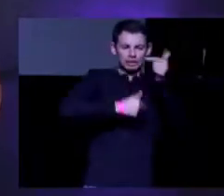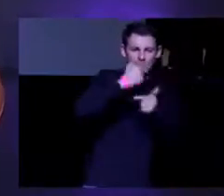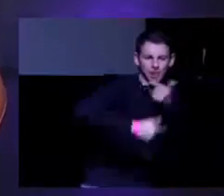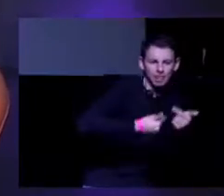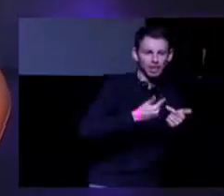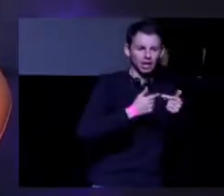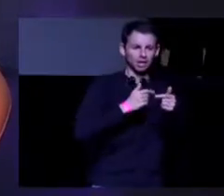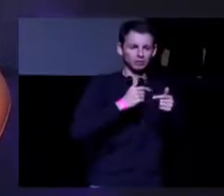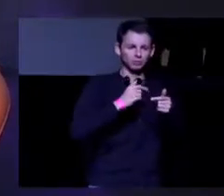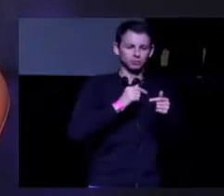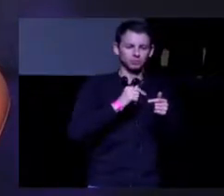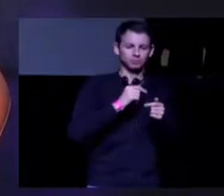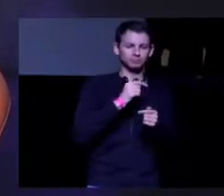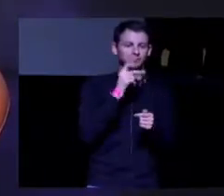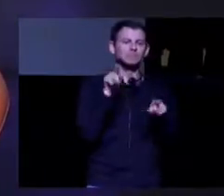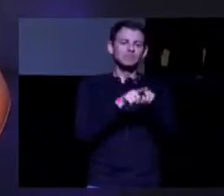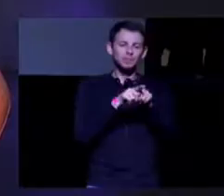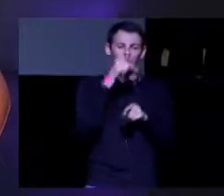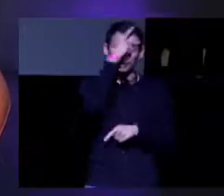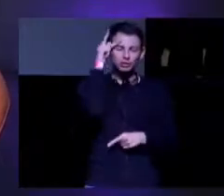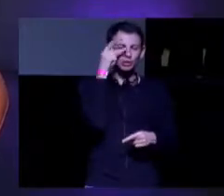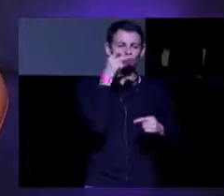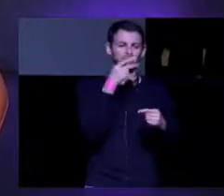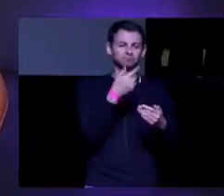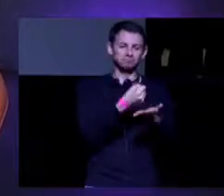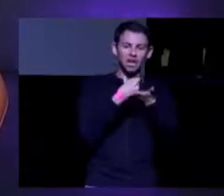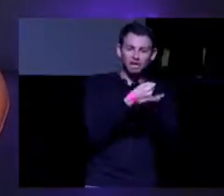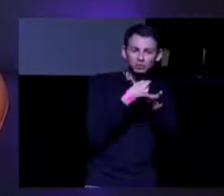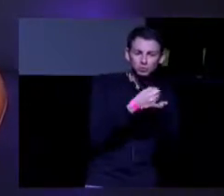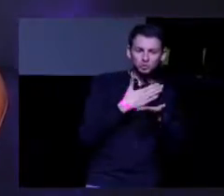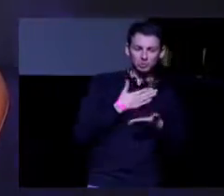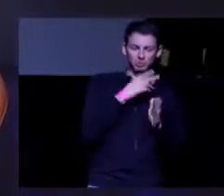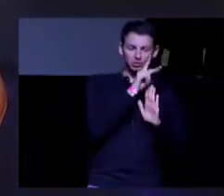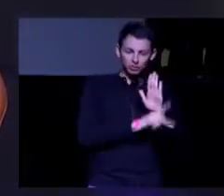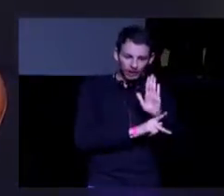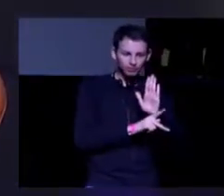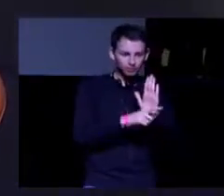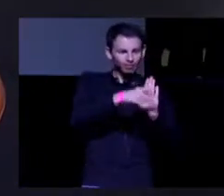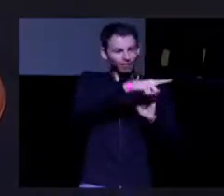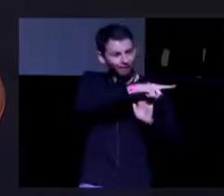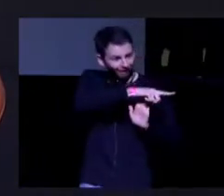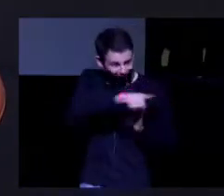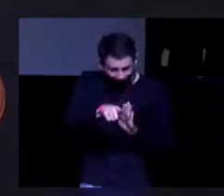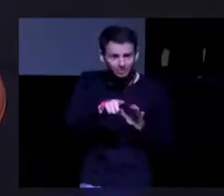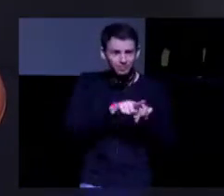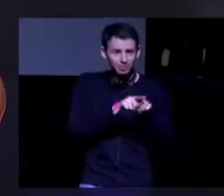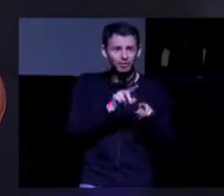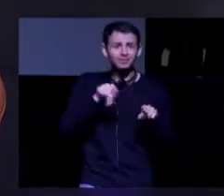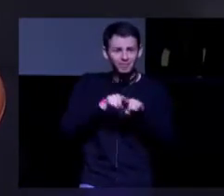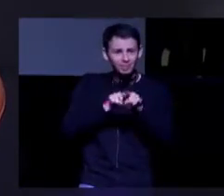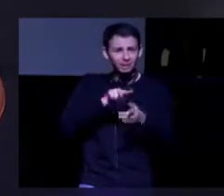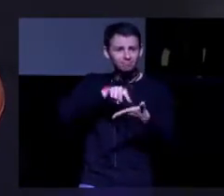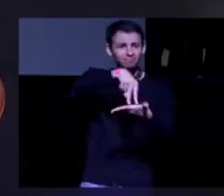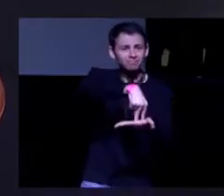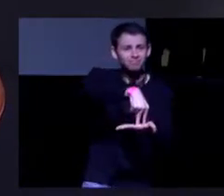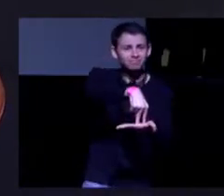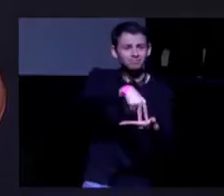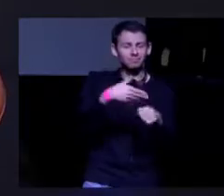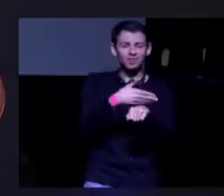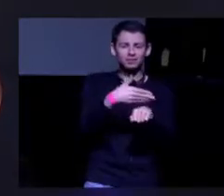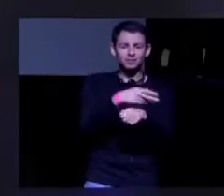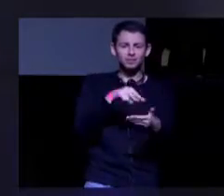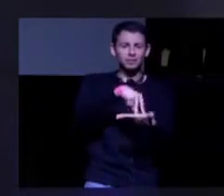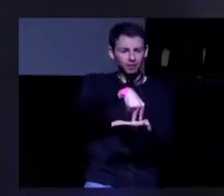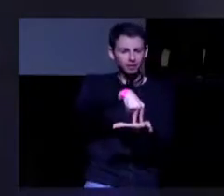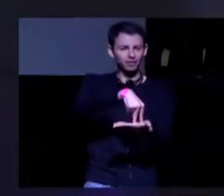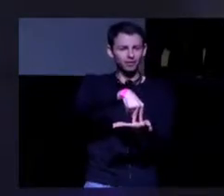que agregam ao nosso projeto, que chegam novas, elas estão sendo protagonistas e muitas vezes a gente não vê isso, mas rola o protagonismo,